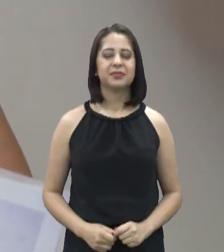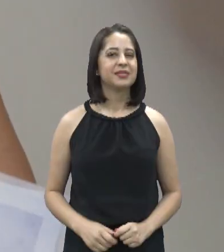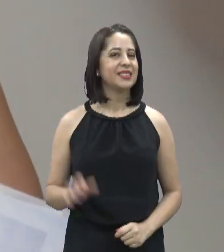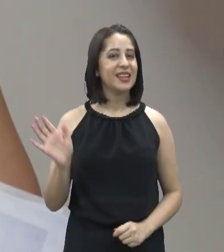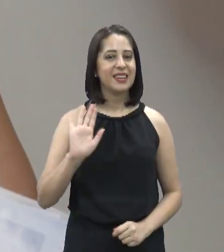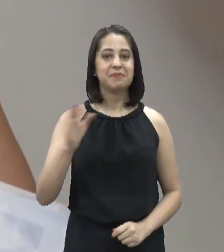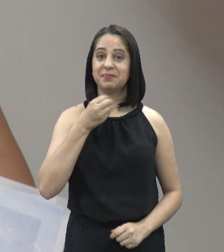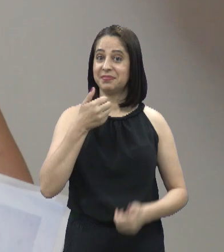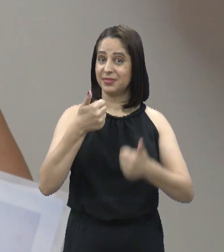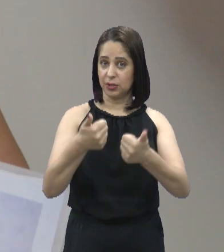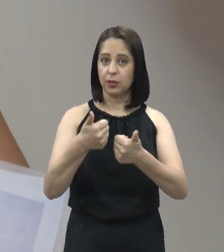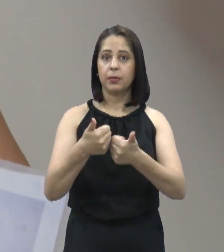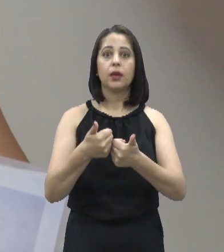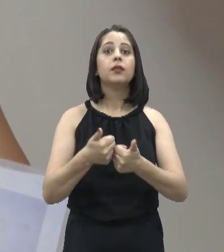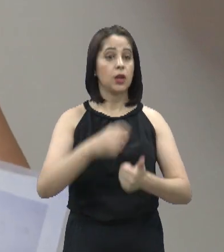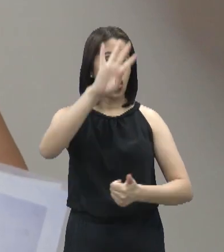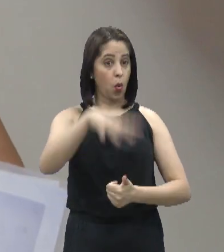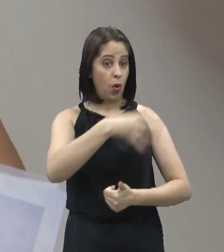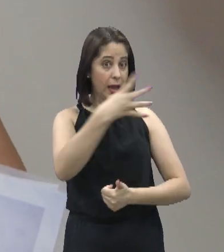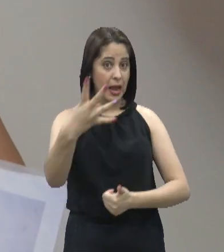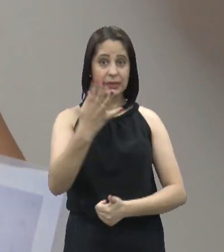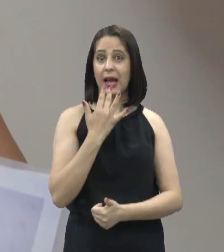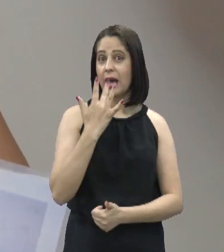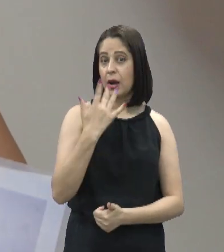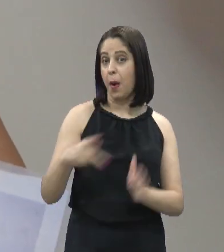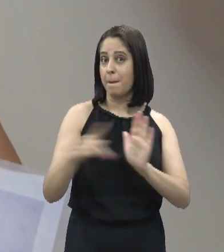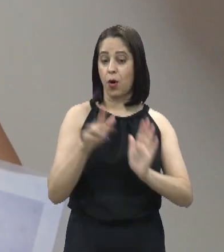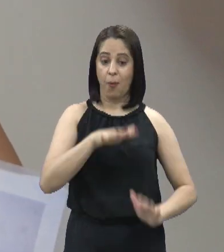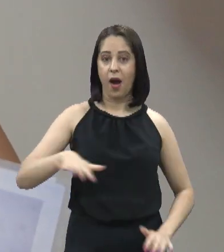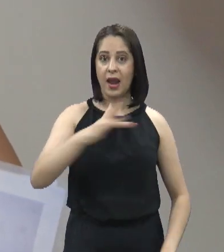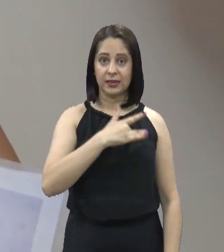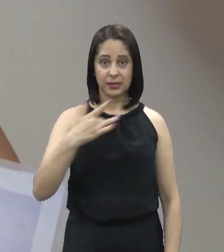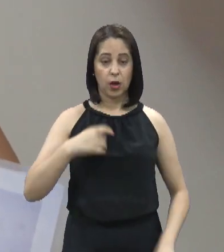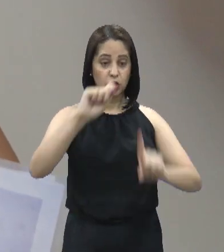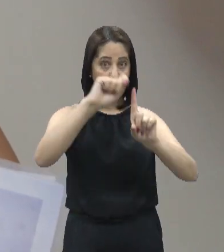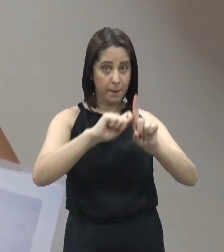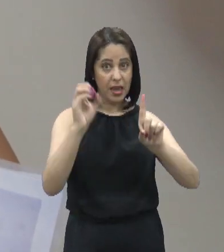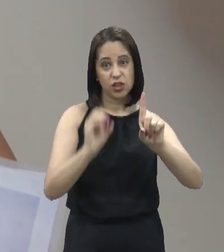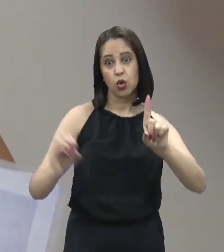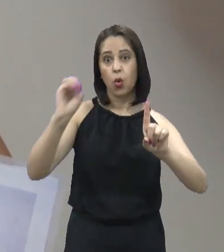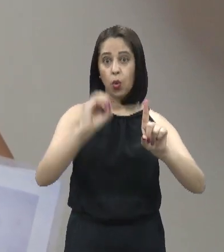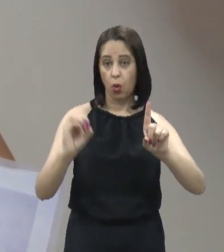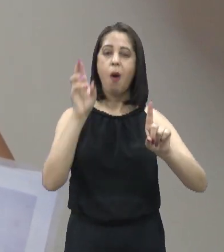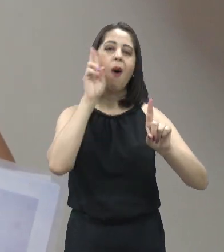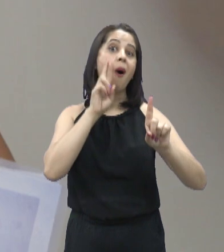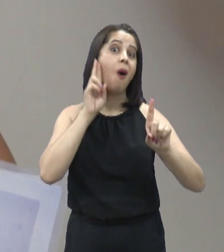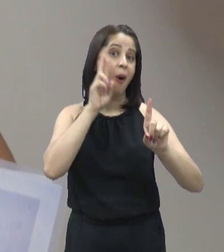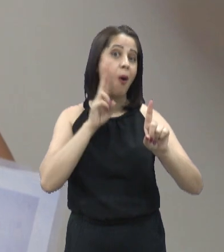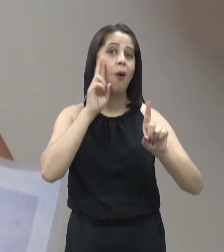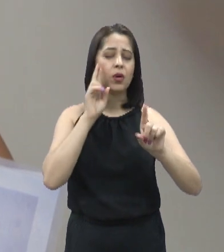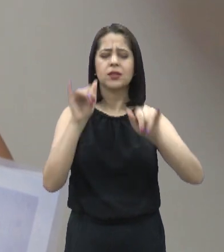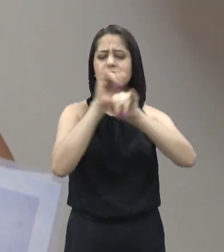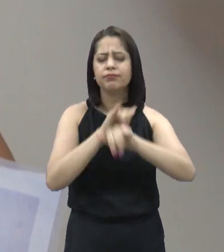Olá, tudo bem? No calendário colorido da saúde, esse mês é marcado pela campanha Outubro Rosa, que